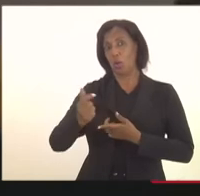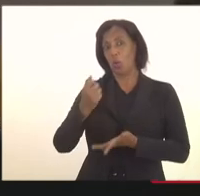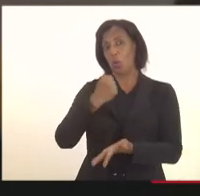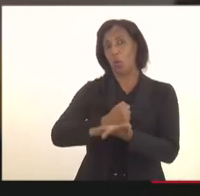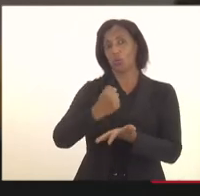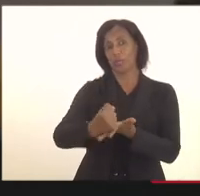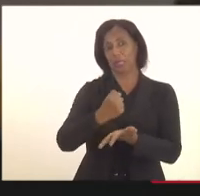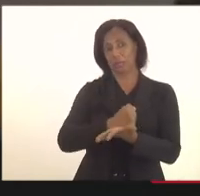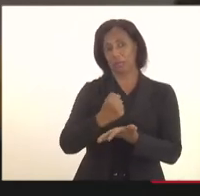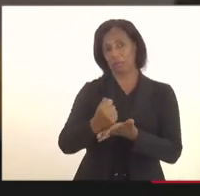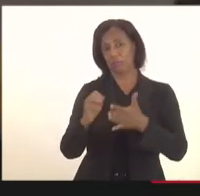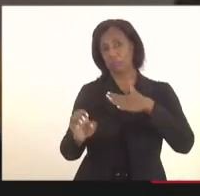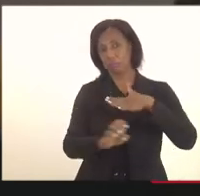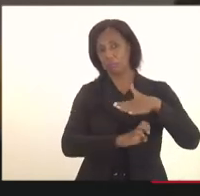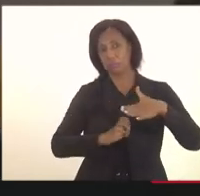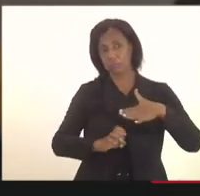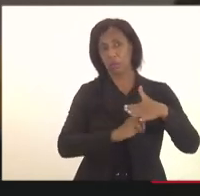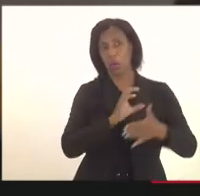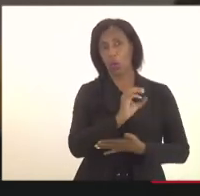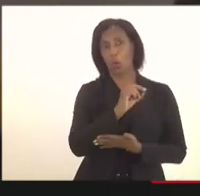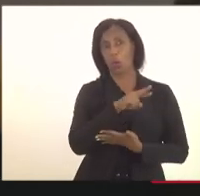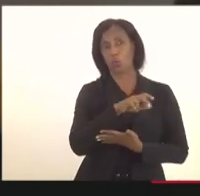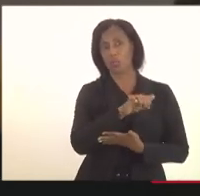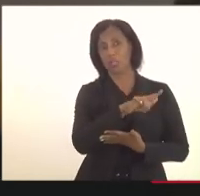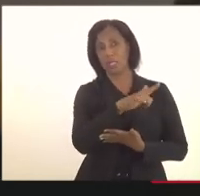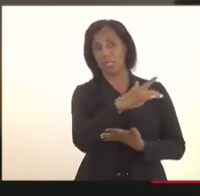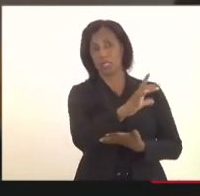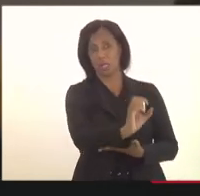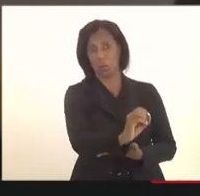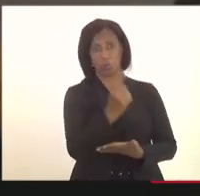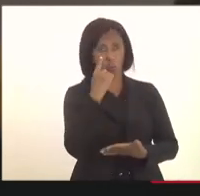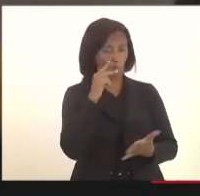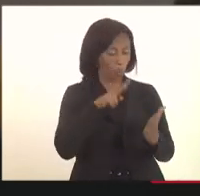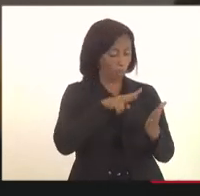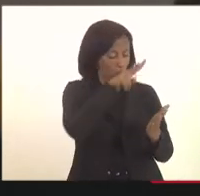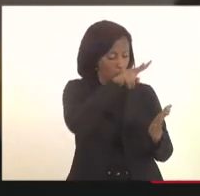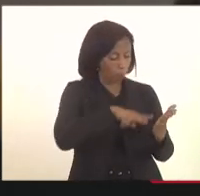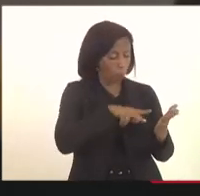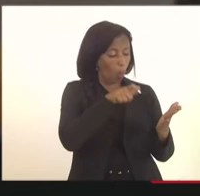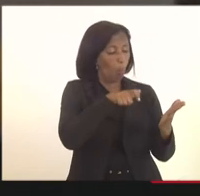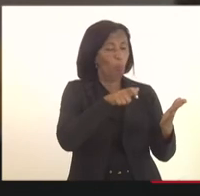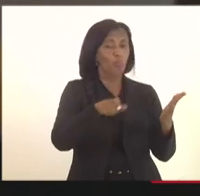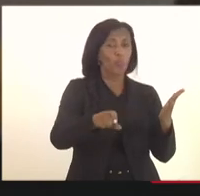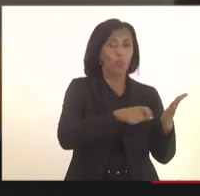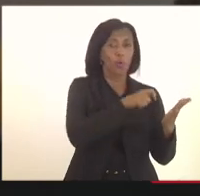concessão. Eu acho, se a gente olhar o contrato de concessão, quando ele é assinado,